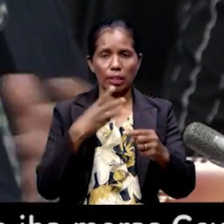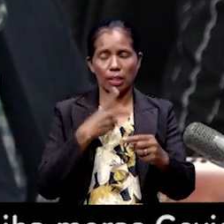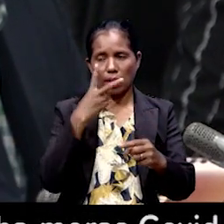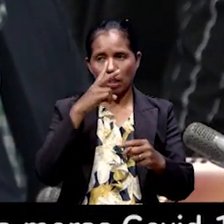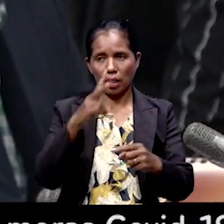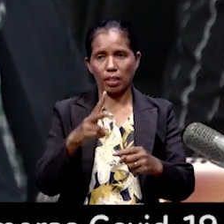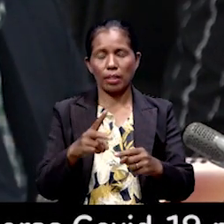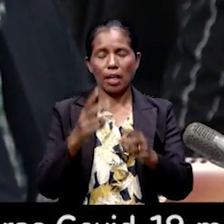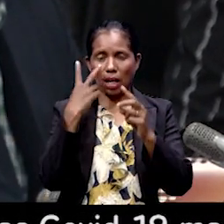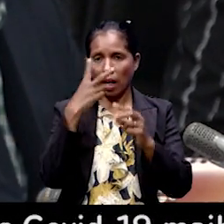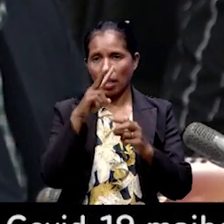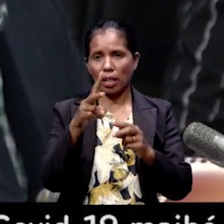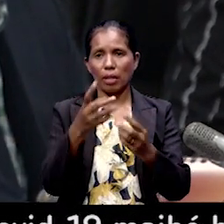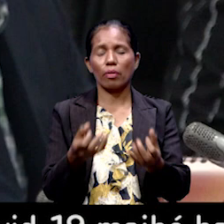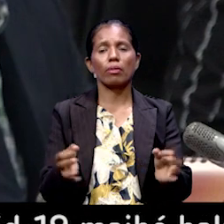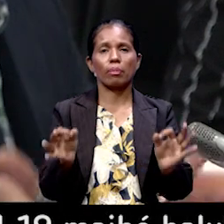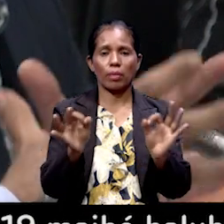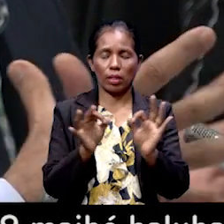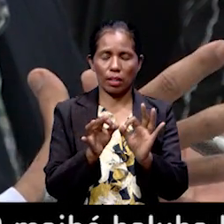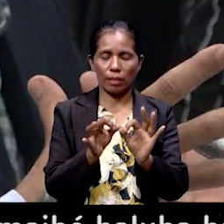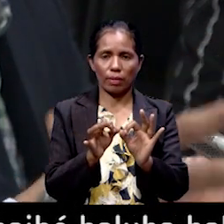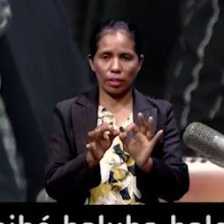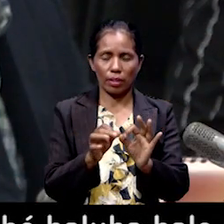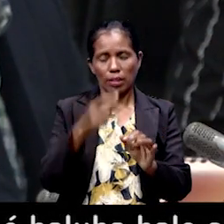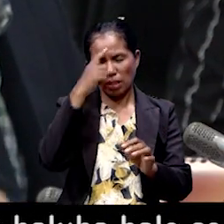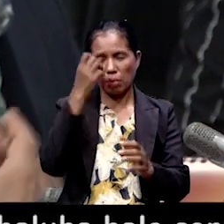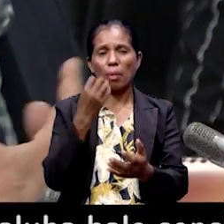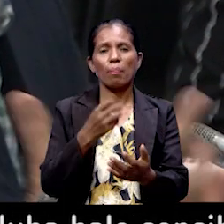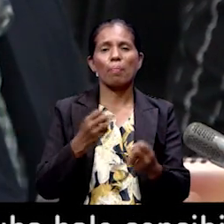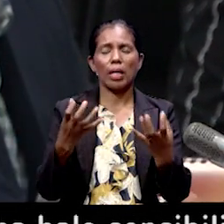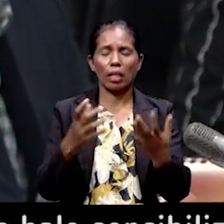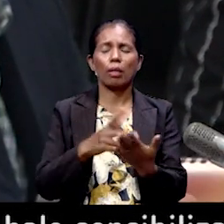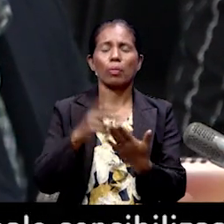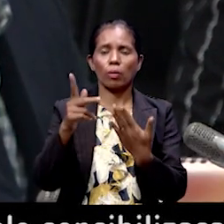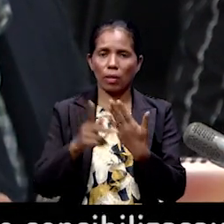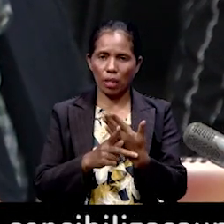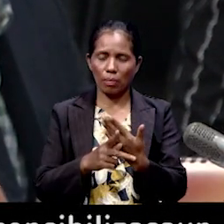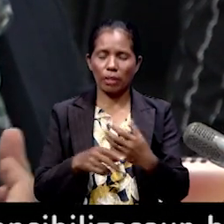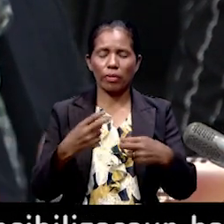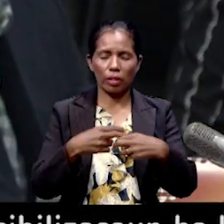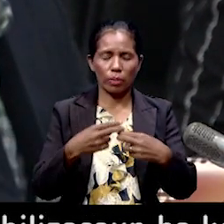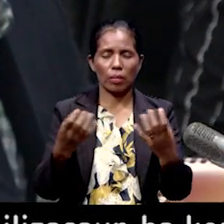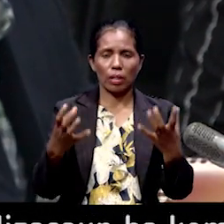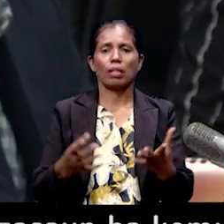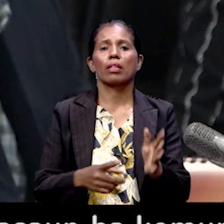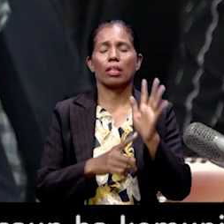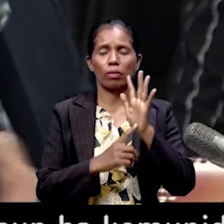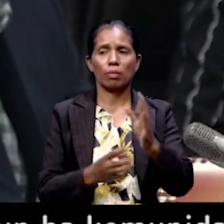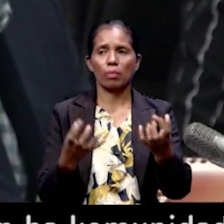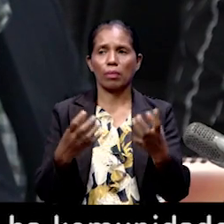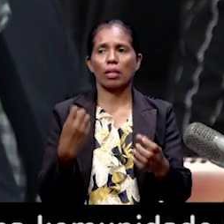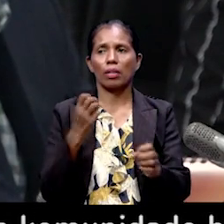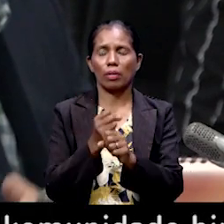beita racionaliza. Porque retoc baracliu programas, nem metas mãos baracliu, nem indicadores mãos baracliu, a